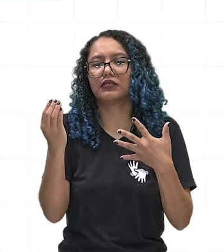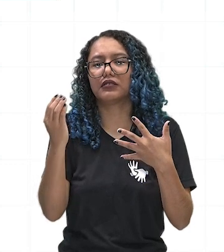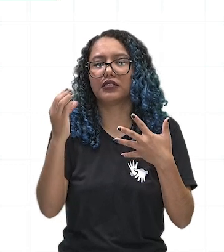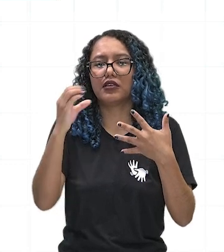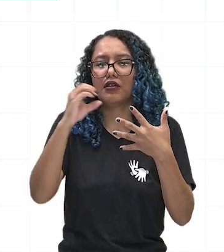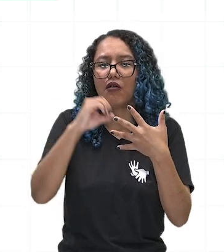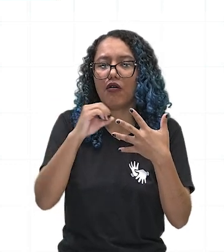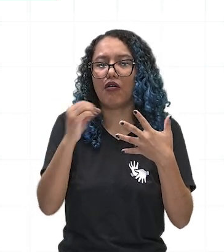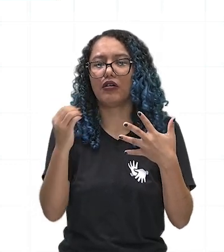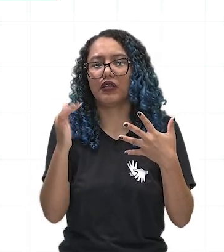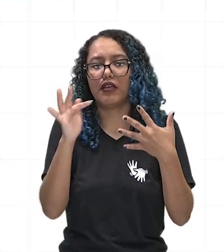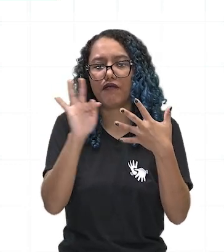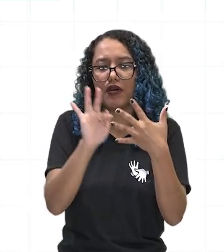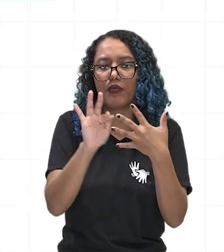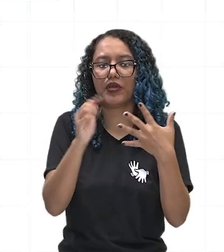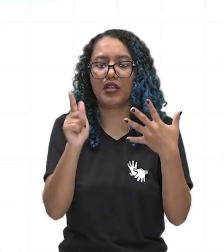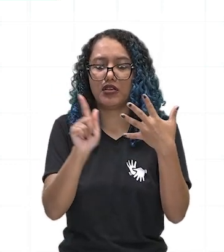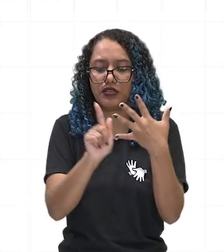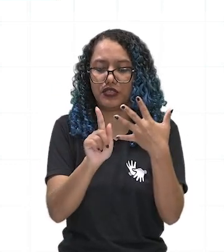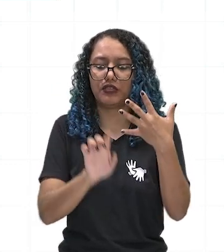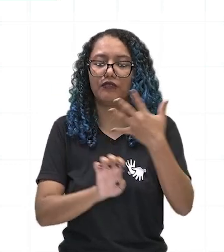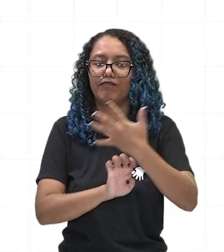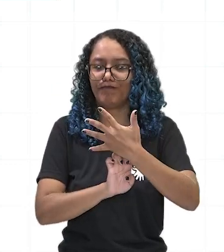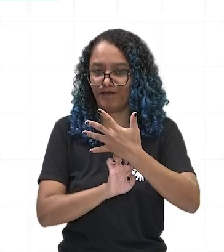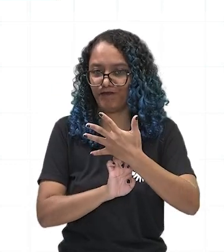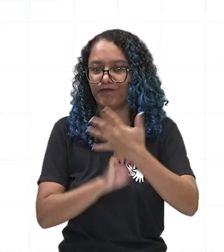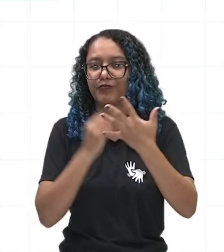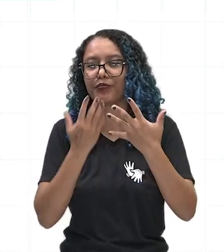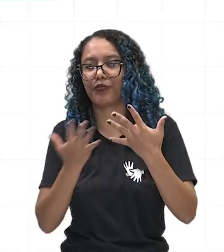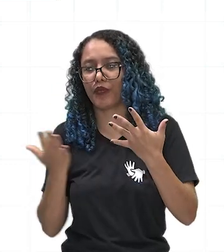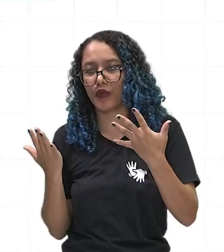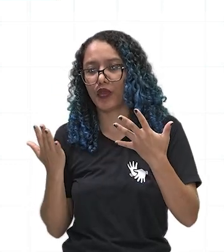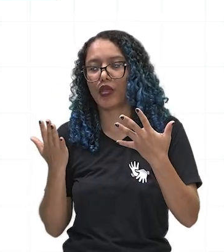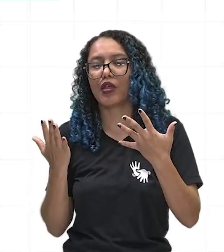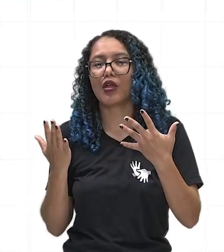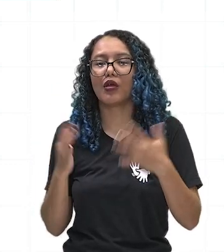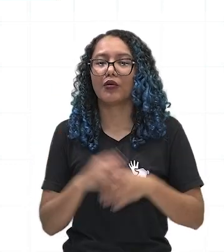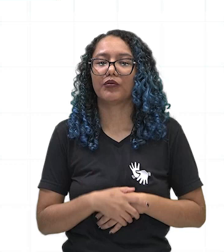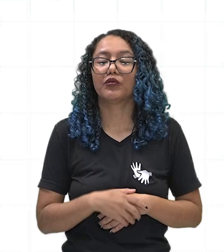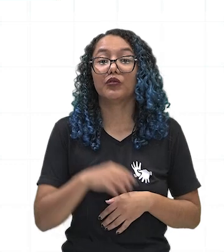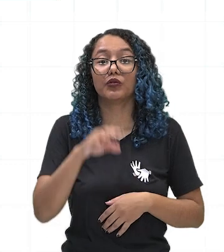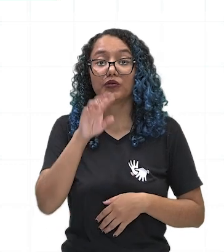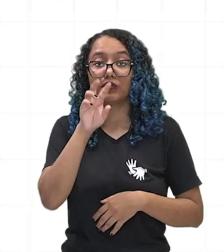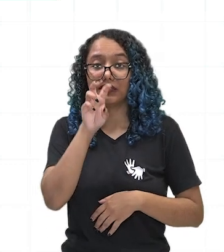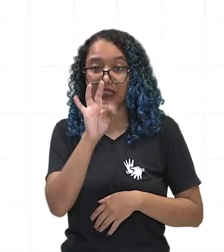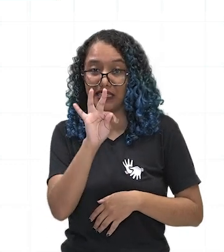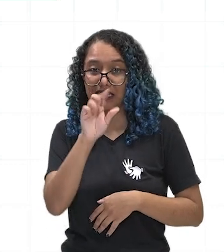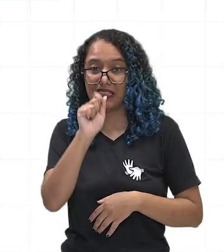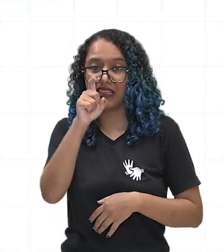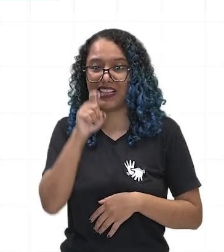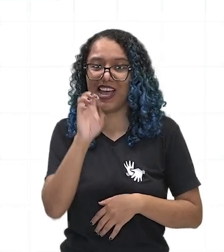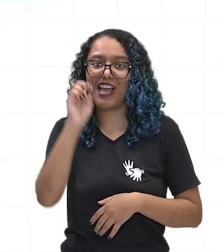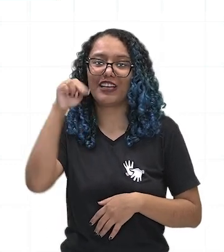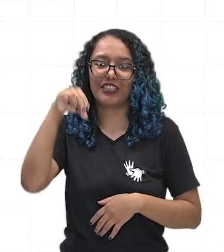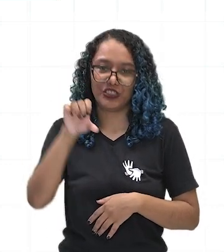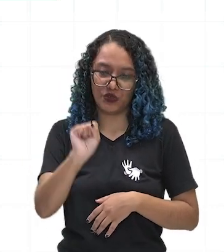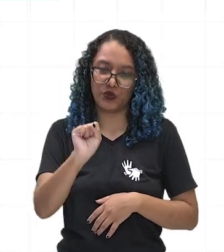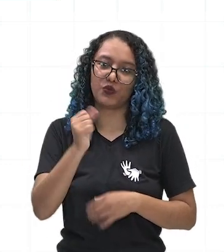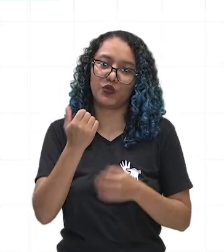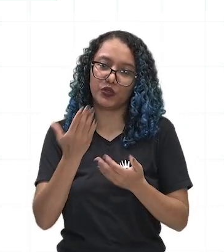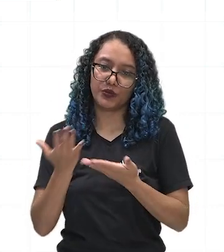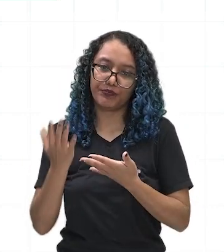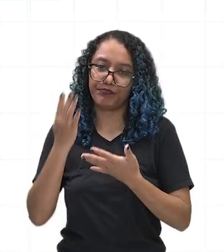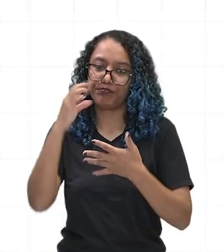ordem, família, gênero e espécie. Então esses são os táxons que Linneu colocou aí para organizar esses